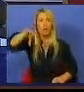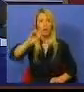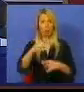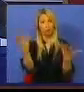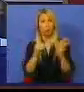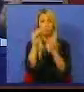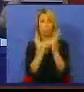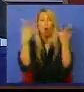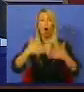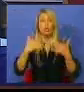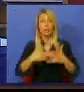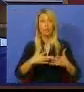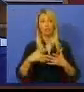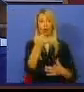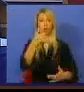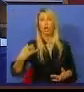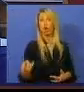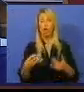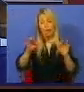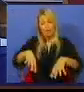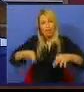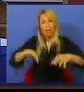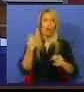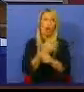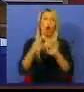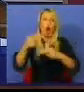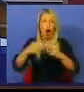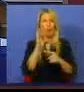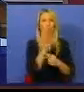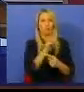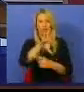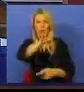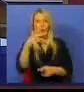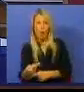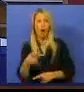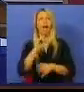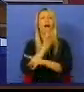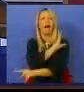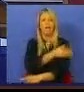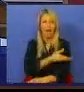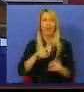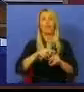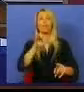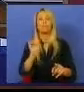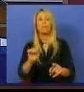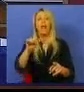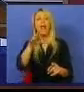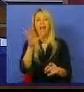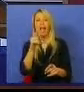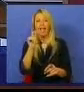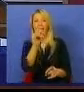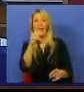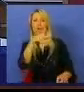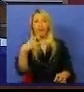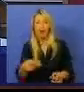de 2009. Concluir as obras do Museu do Coa, concluir as obras do Museu de Aveiro, concluir as obras do Museu de Évora, concluir as obras do Museu Nacional